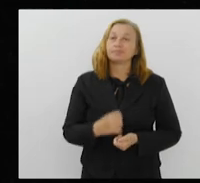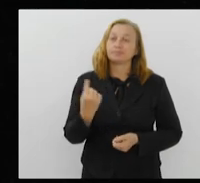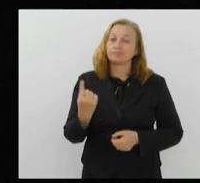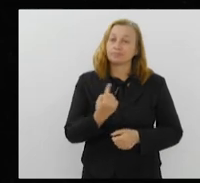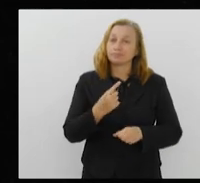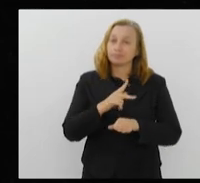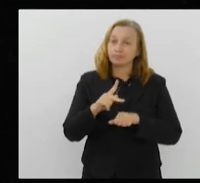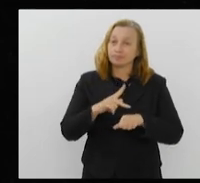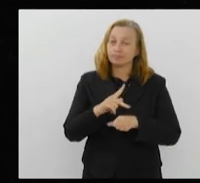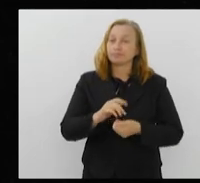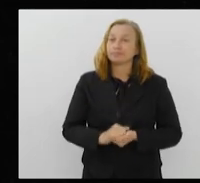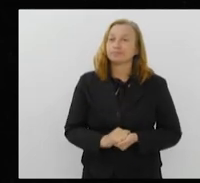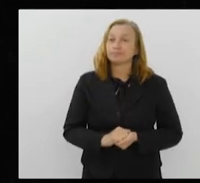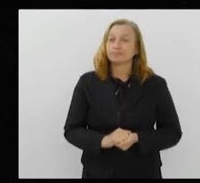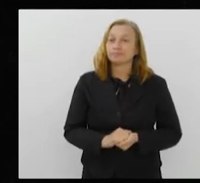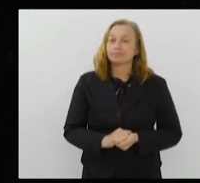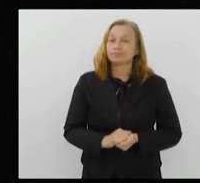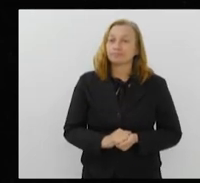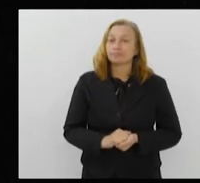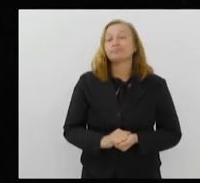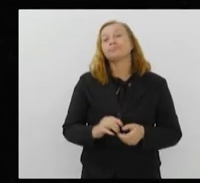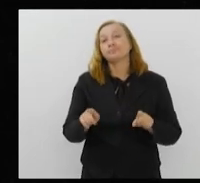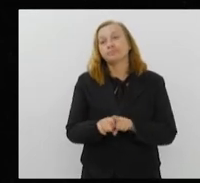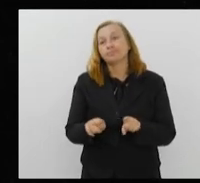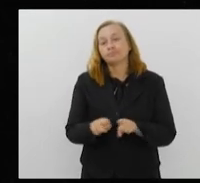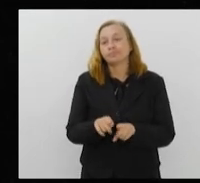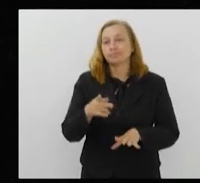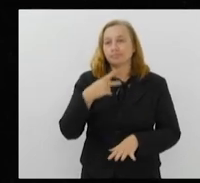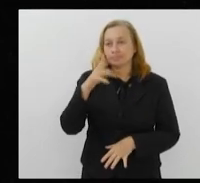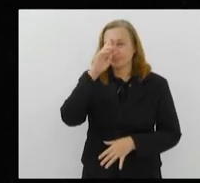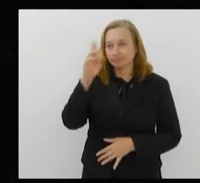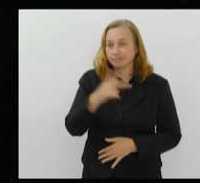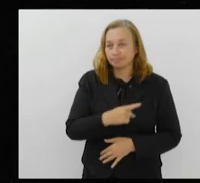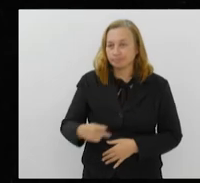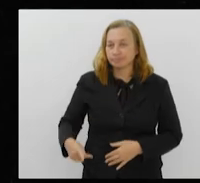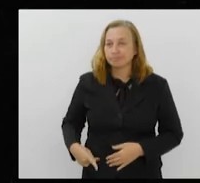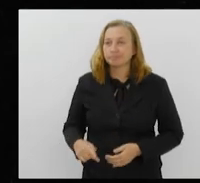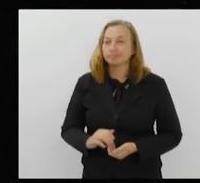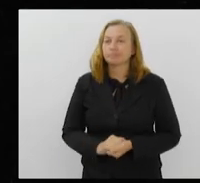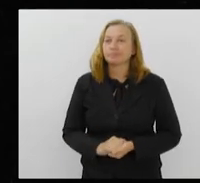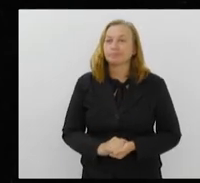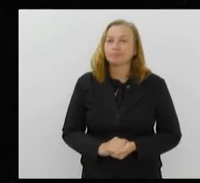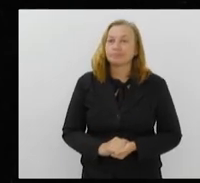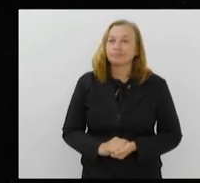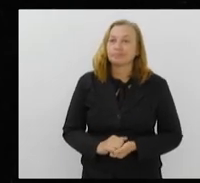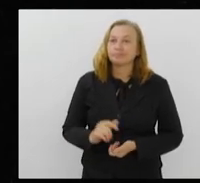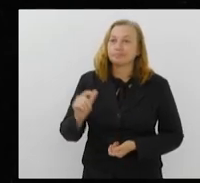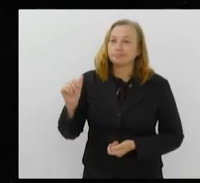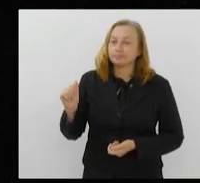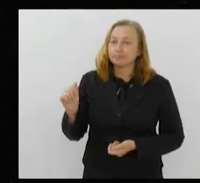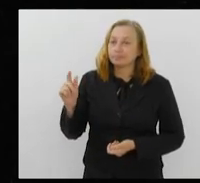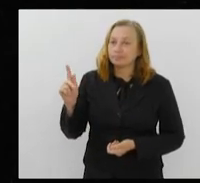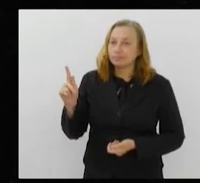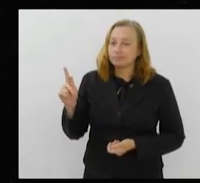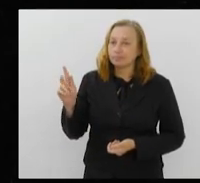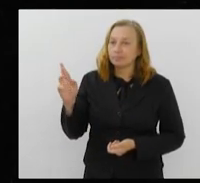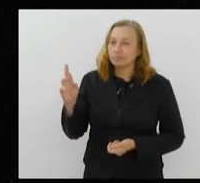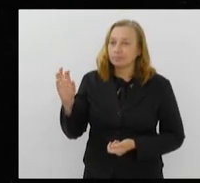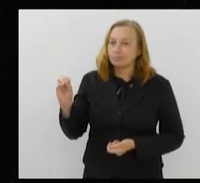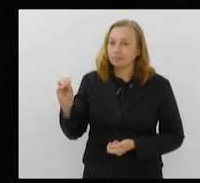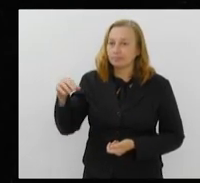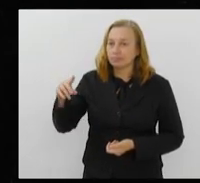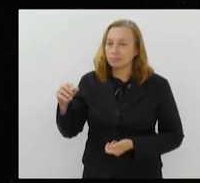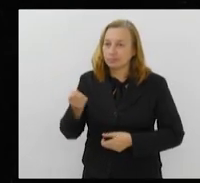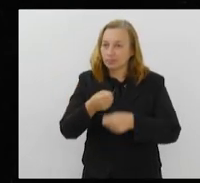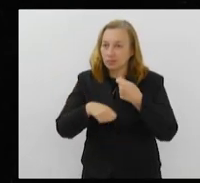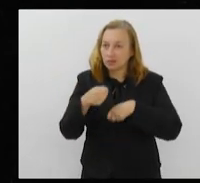país. E ressaltar também, presidente, que o agronegócio, que é o concentrador